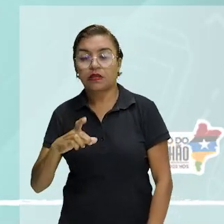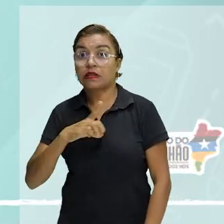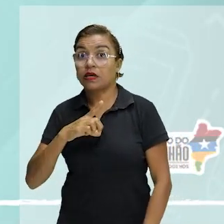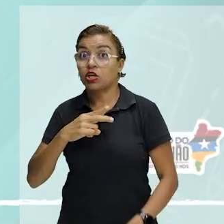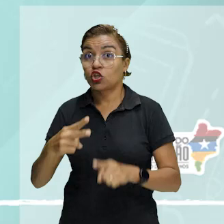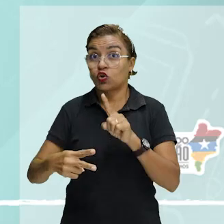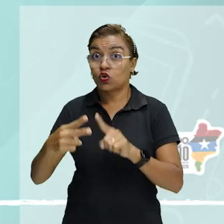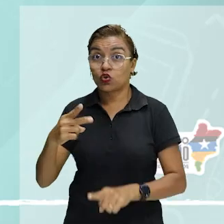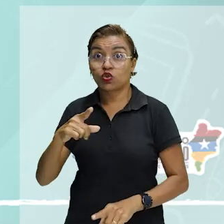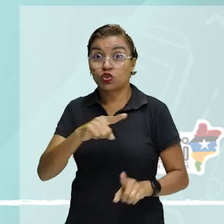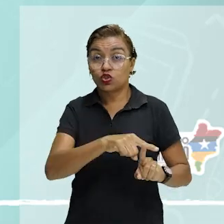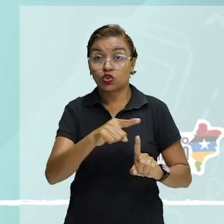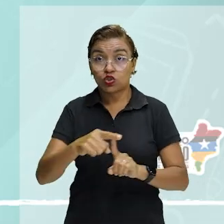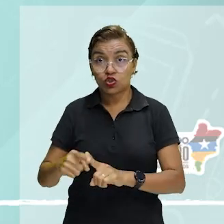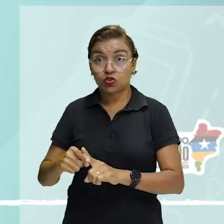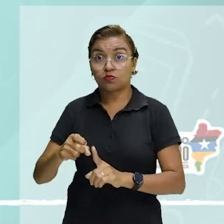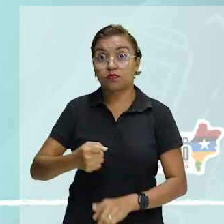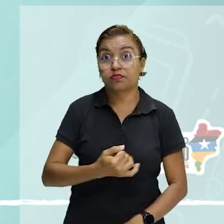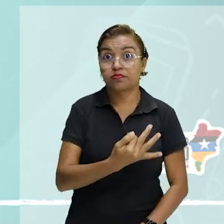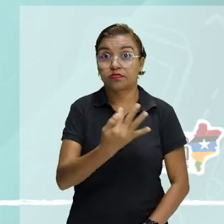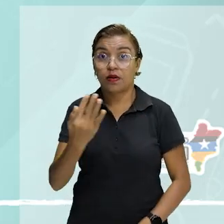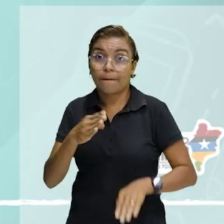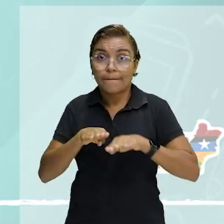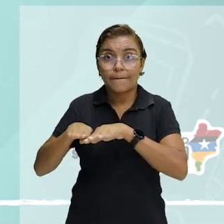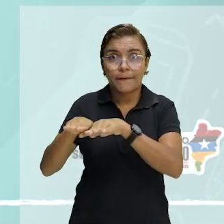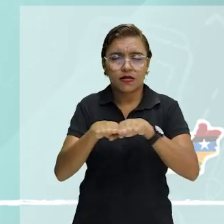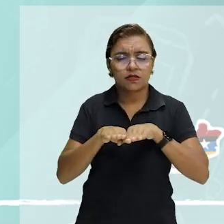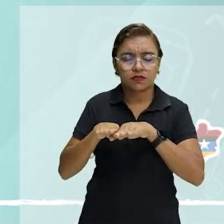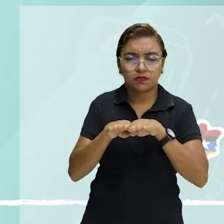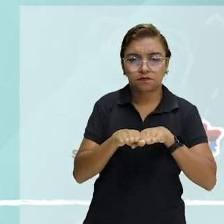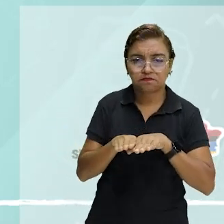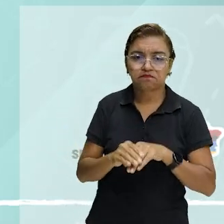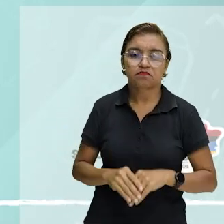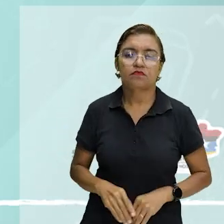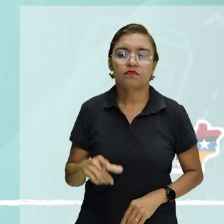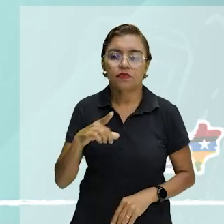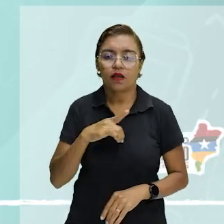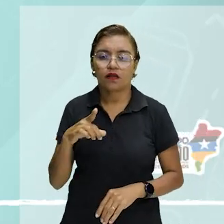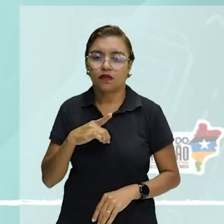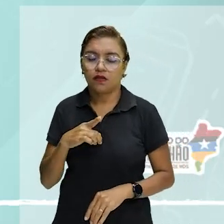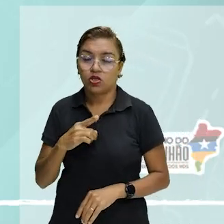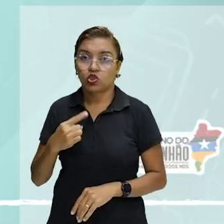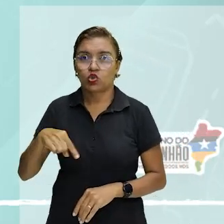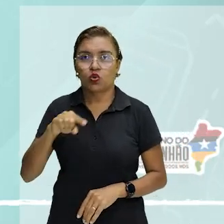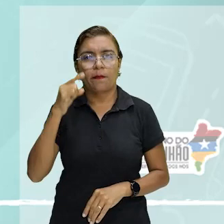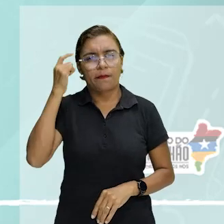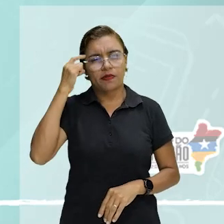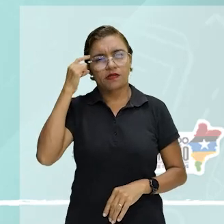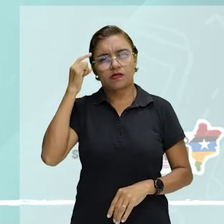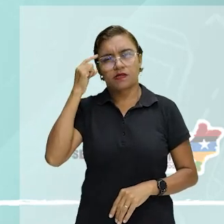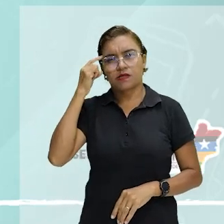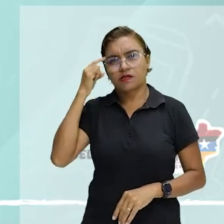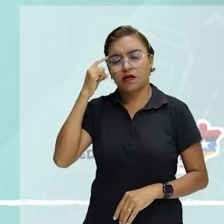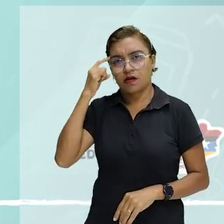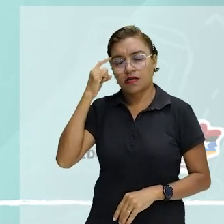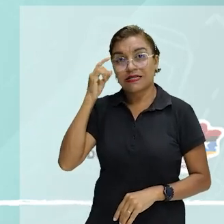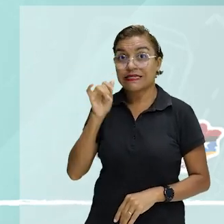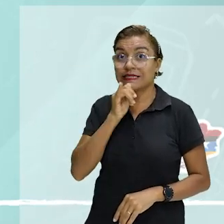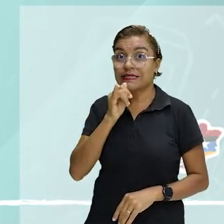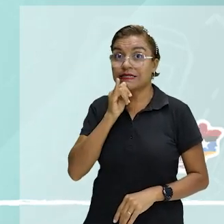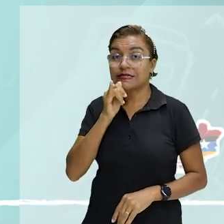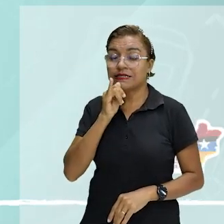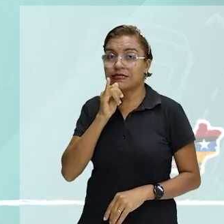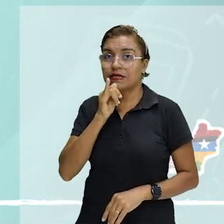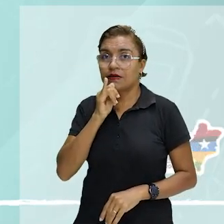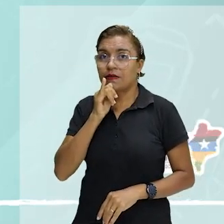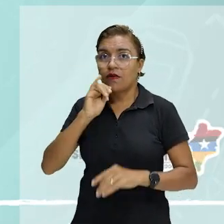de contagem. Contagem padrão. Tá aqui, ó. Nós vamos pensar aqui como um ponto do vôlei fosse